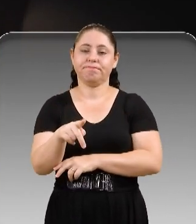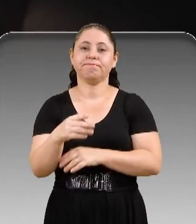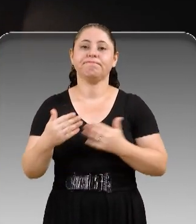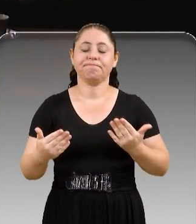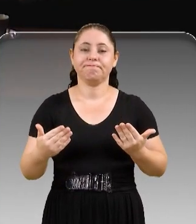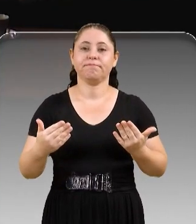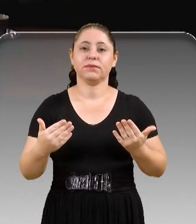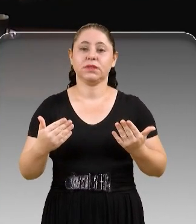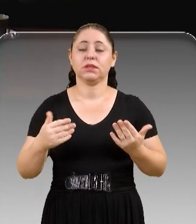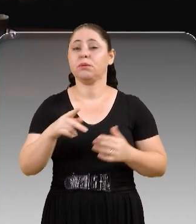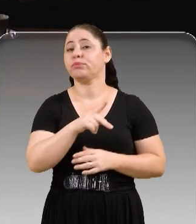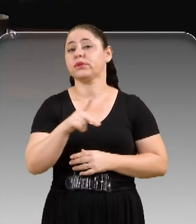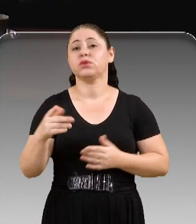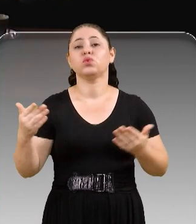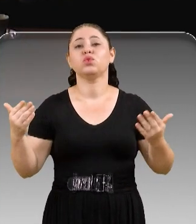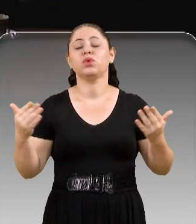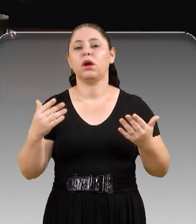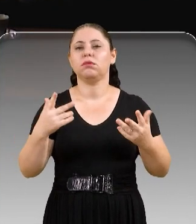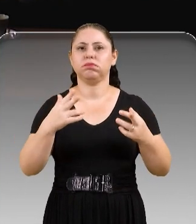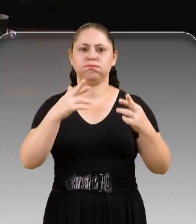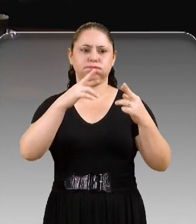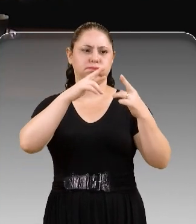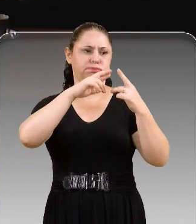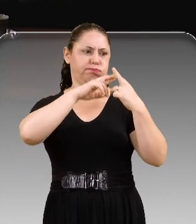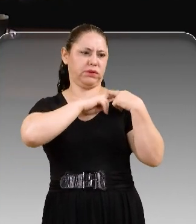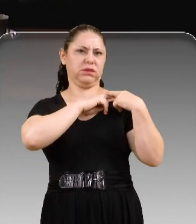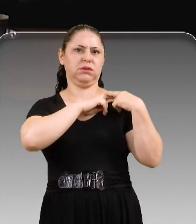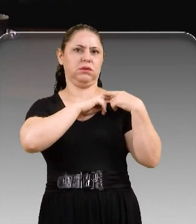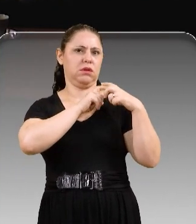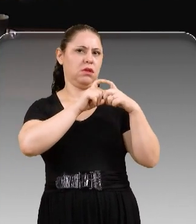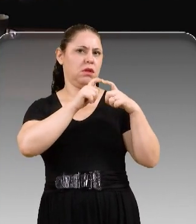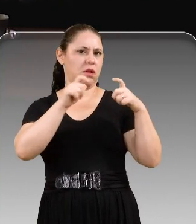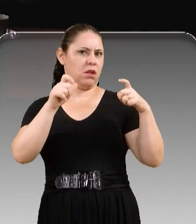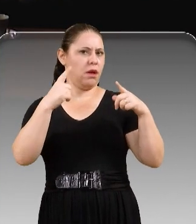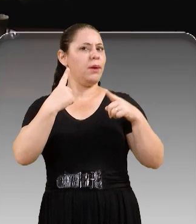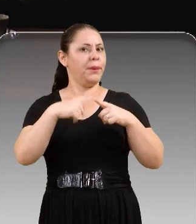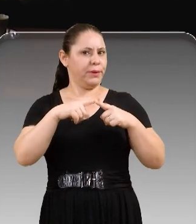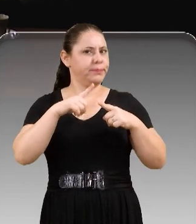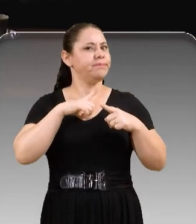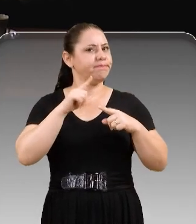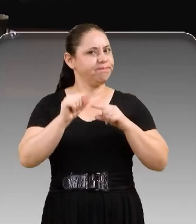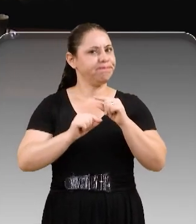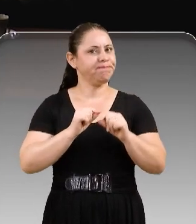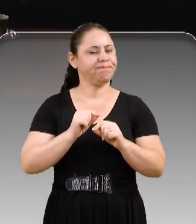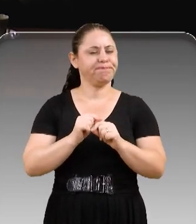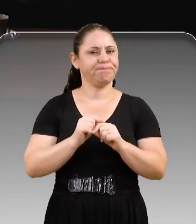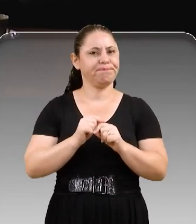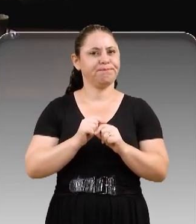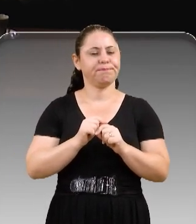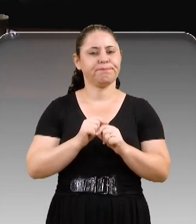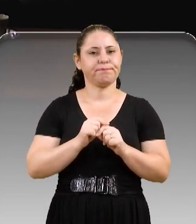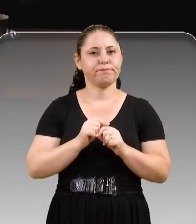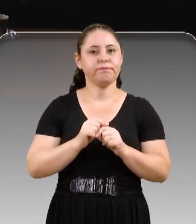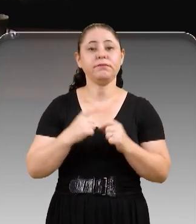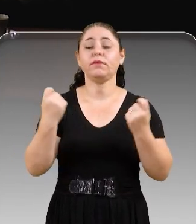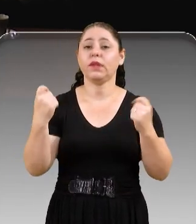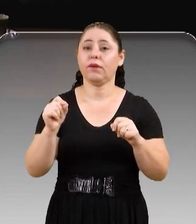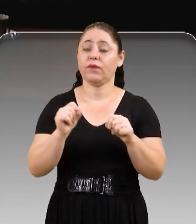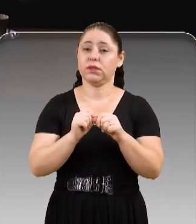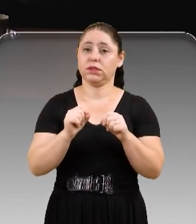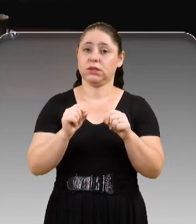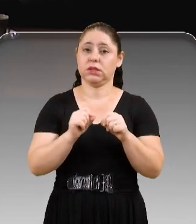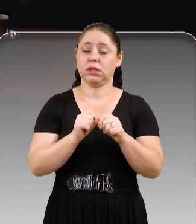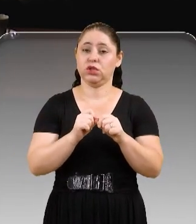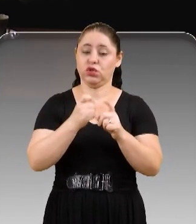à presidência. E chegar à presidência é uma responsabilidade muito grande, né, porque nós temos